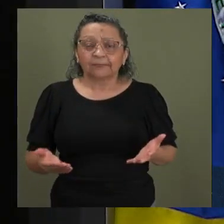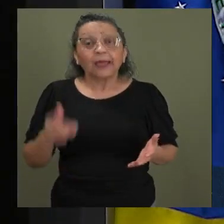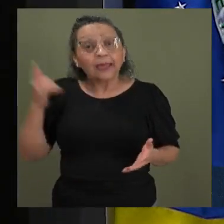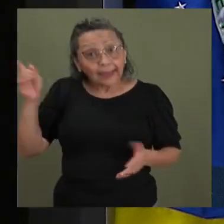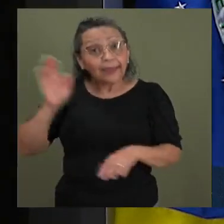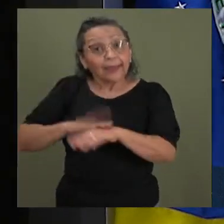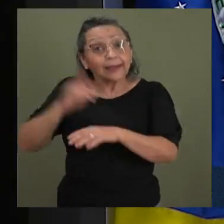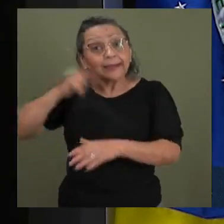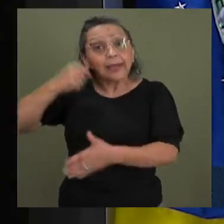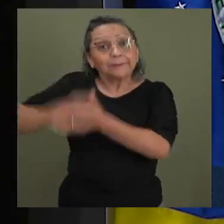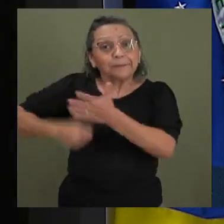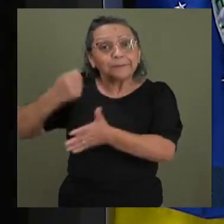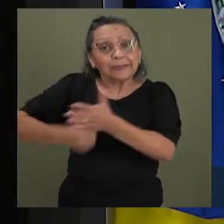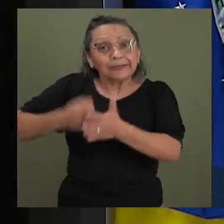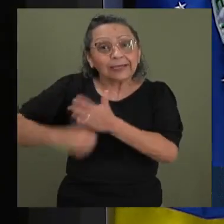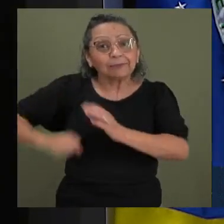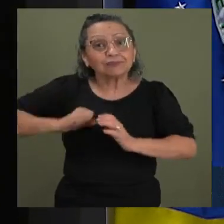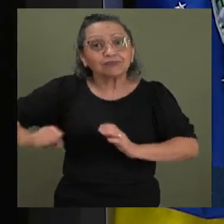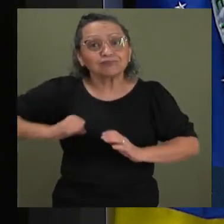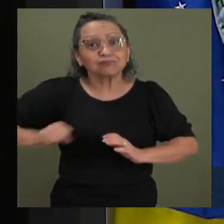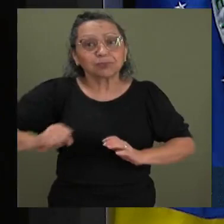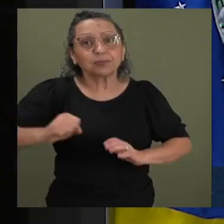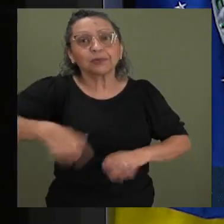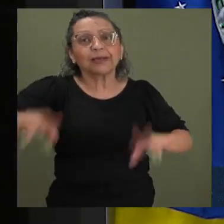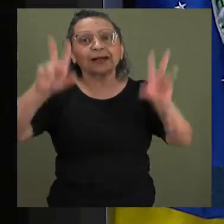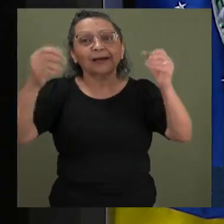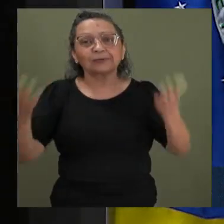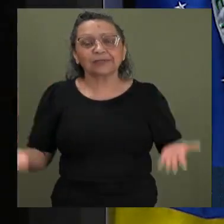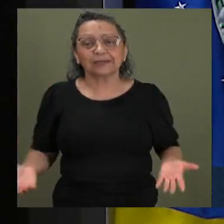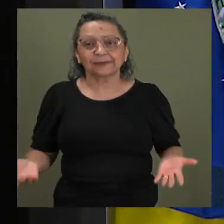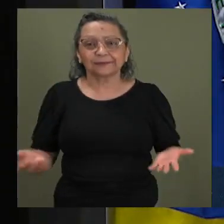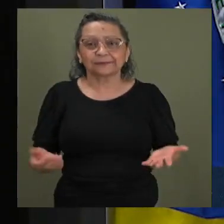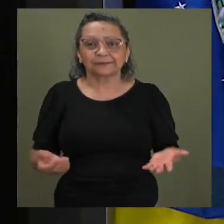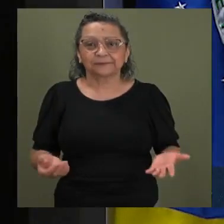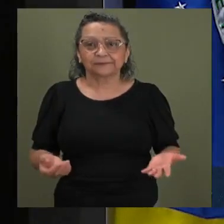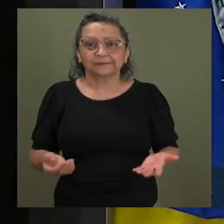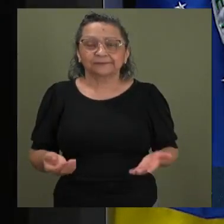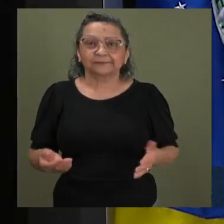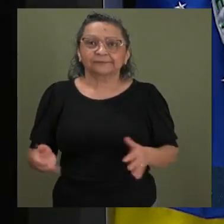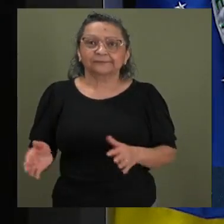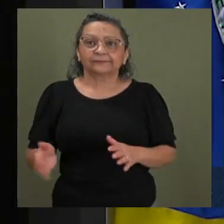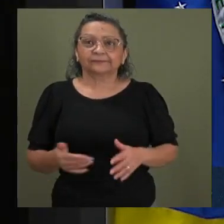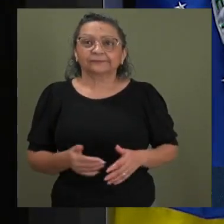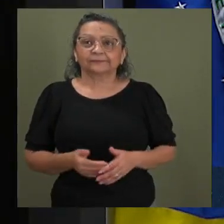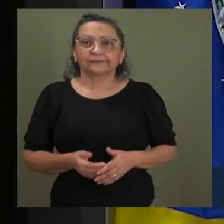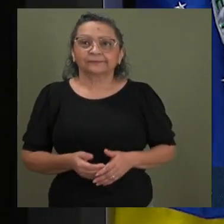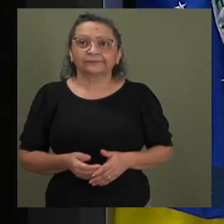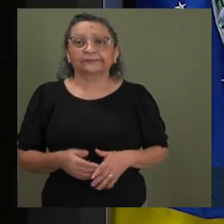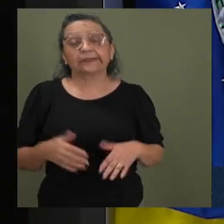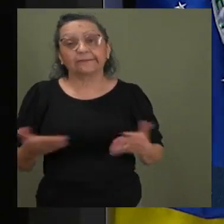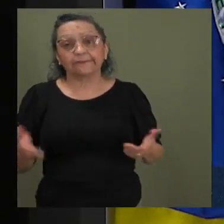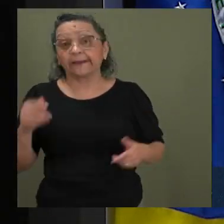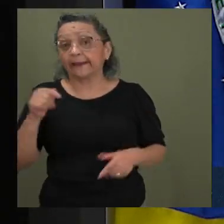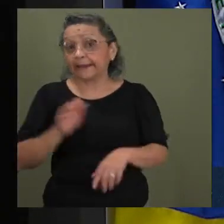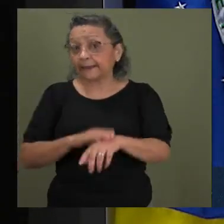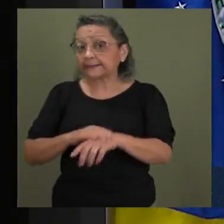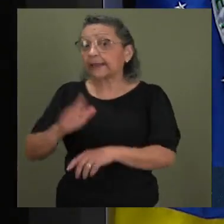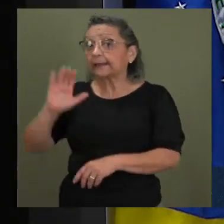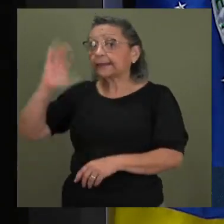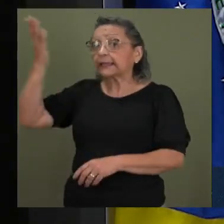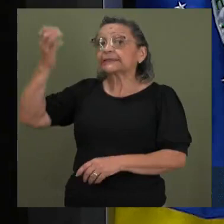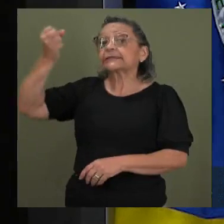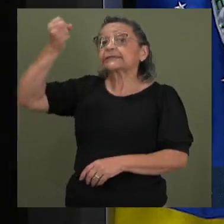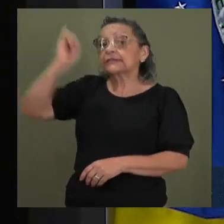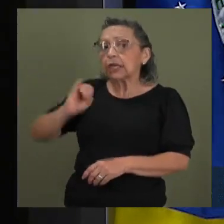militante, é um ativista da causa. Enfim, senhor presidente, essa decisão, caso seja